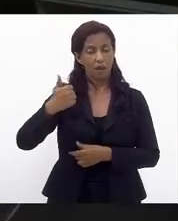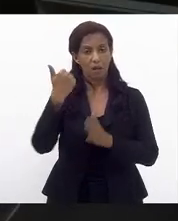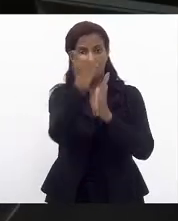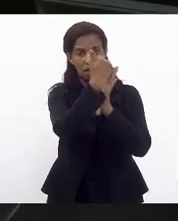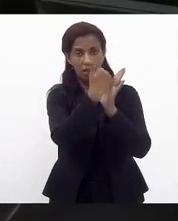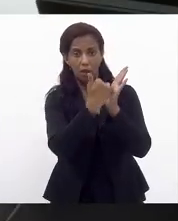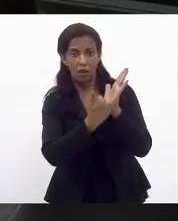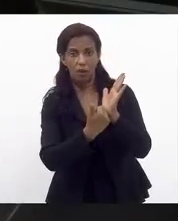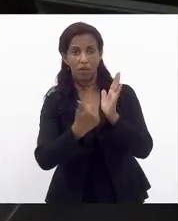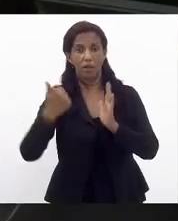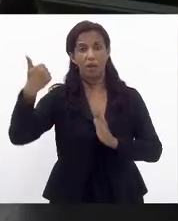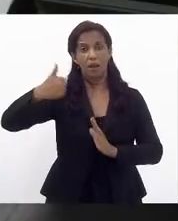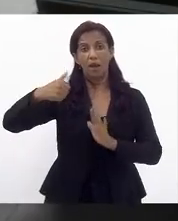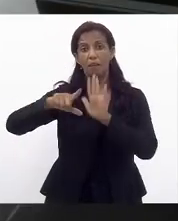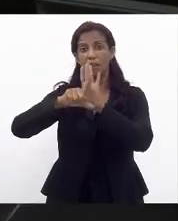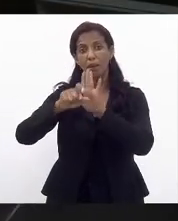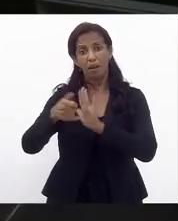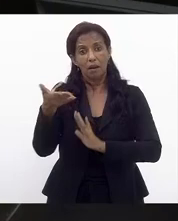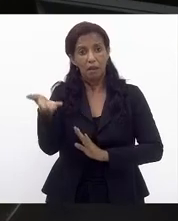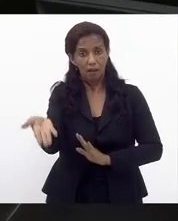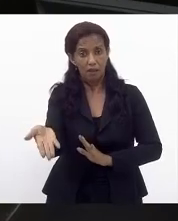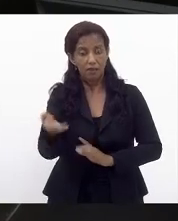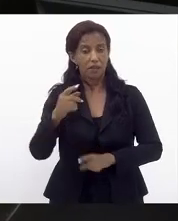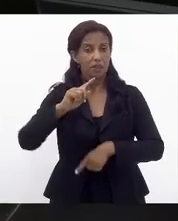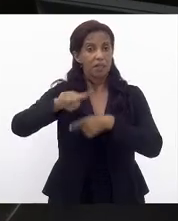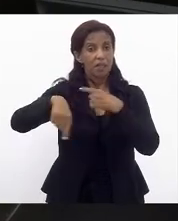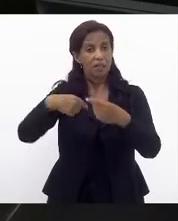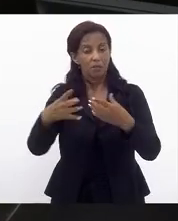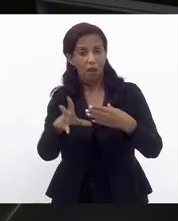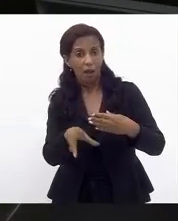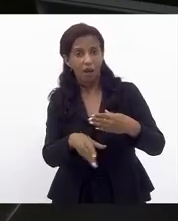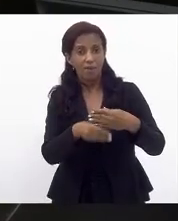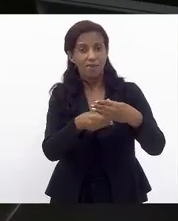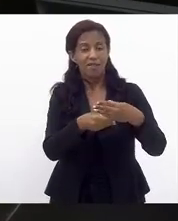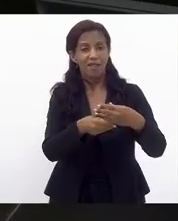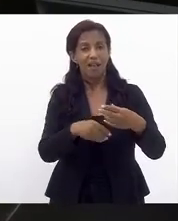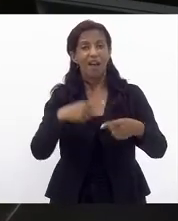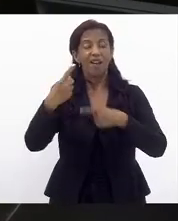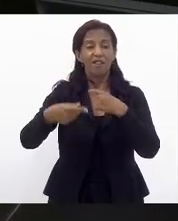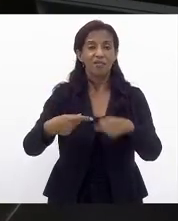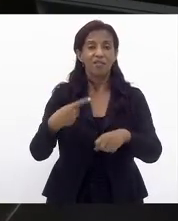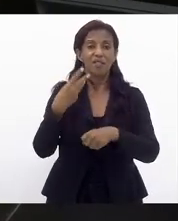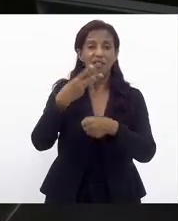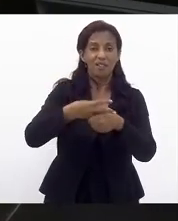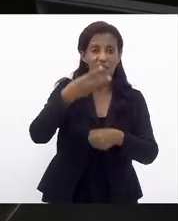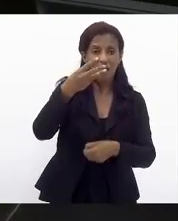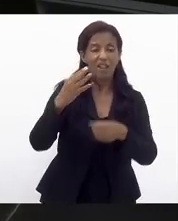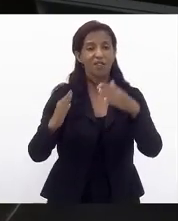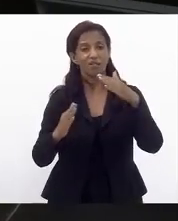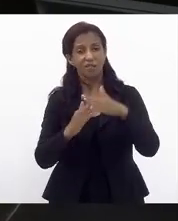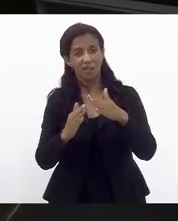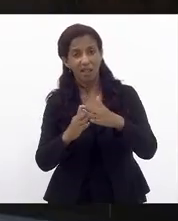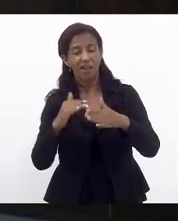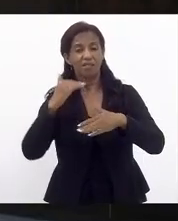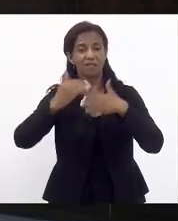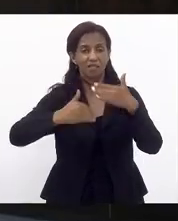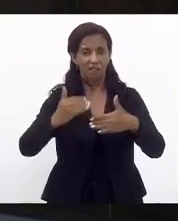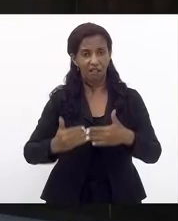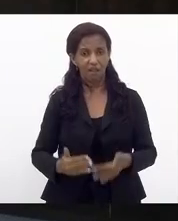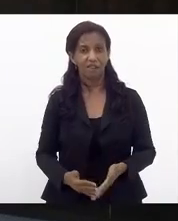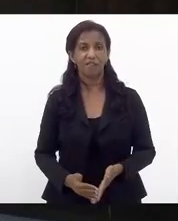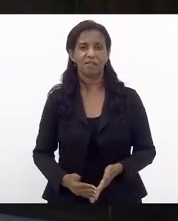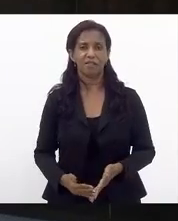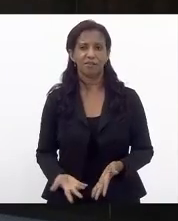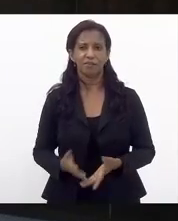ordem cronológica a primeira lei é o Céu depois que aderiria que você tem triênio Tem teto e decerto explicar o parágrafo único